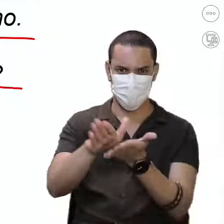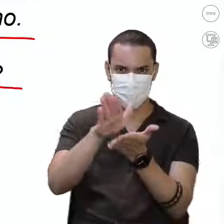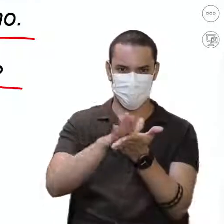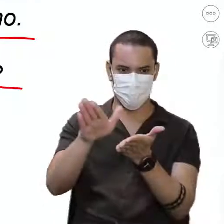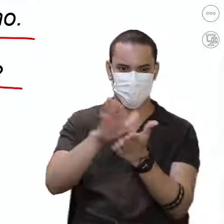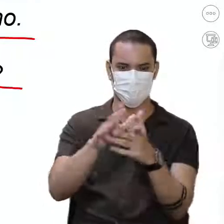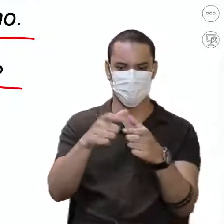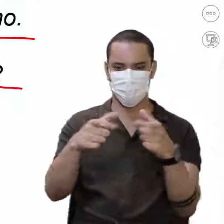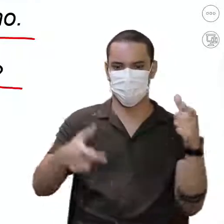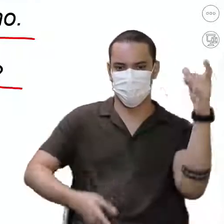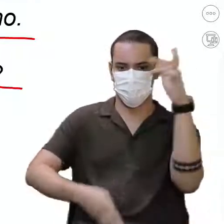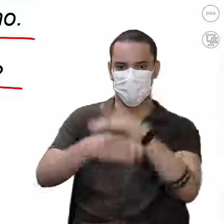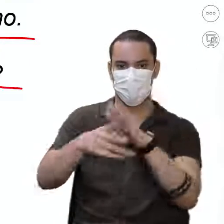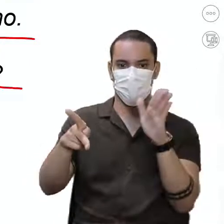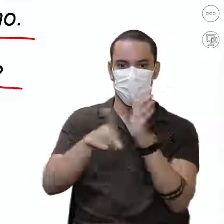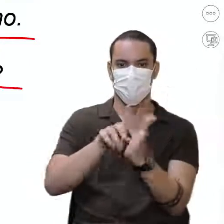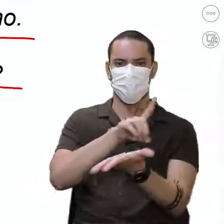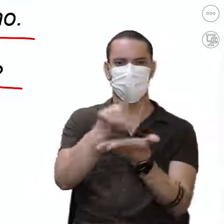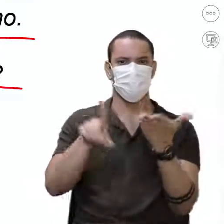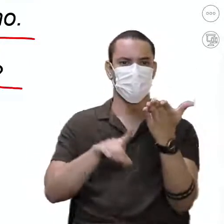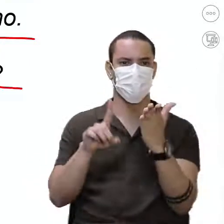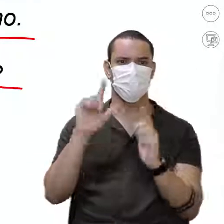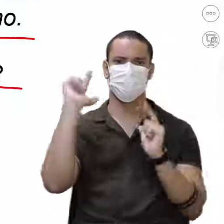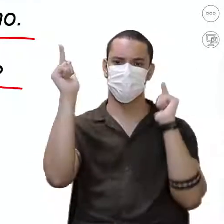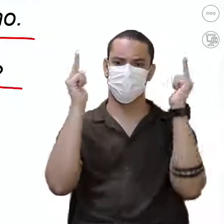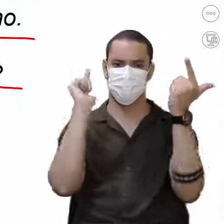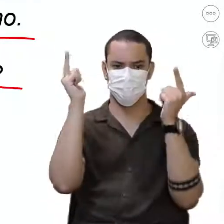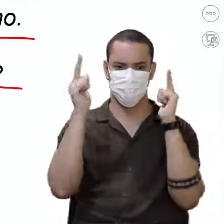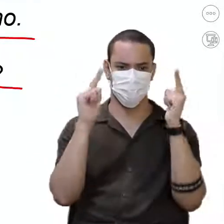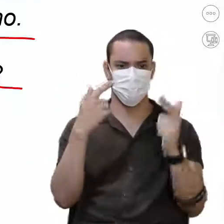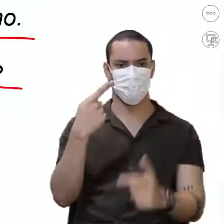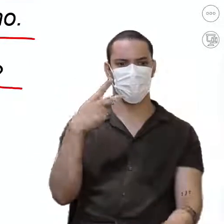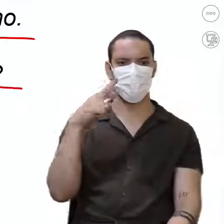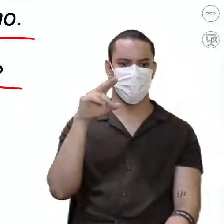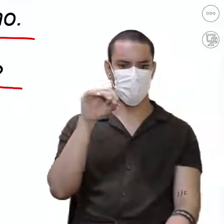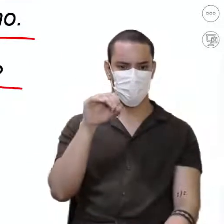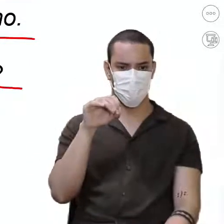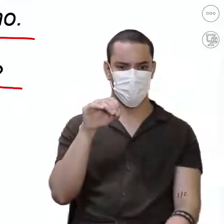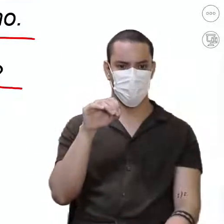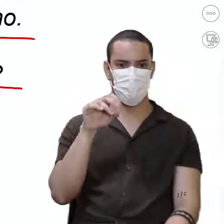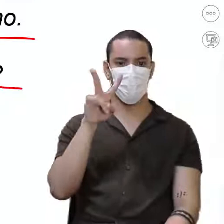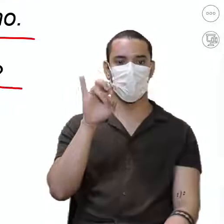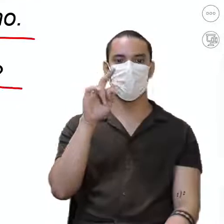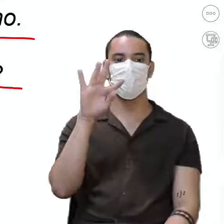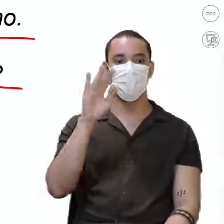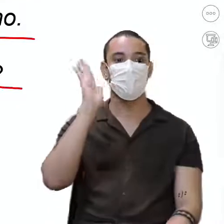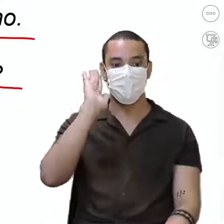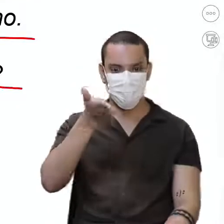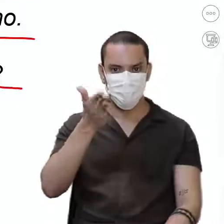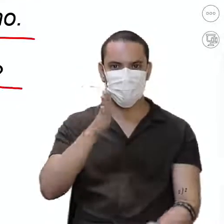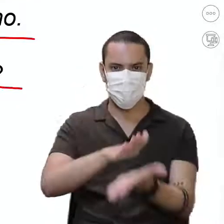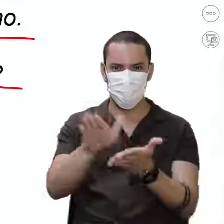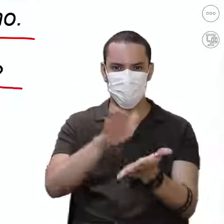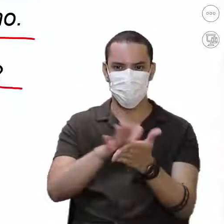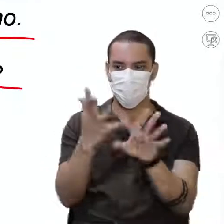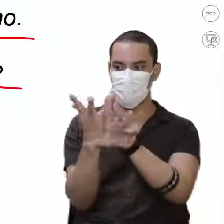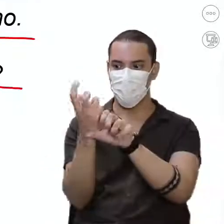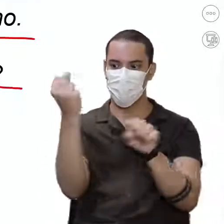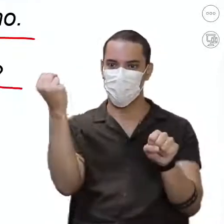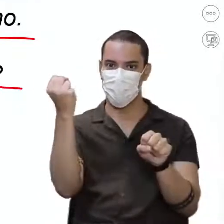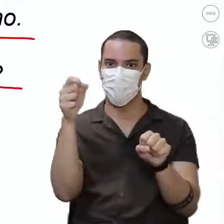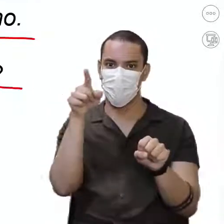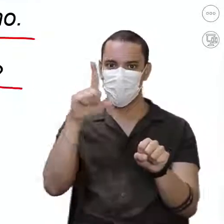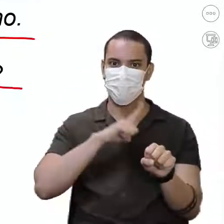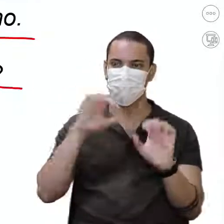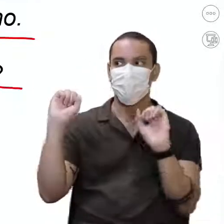da discoteca? Que é esse proveito? Proceeds, que é igual a lucro. Lucro que você obtém em